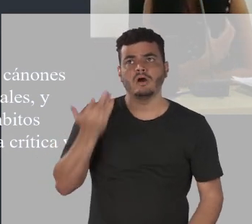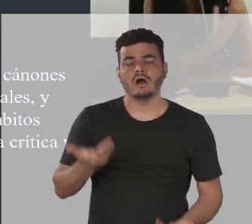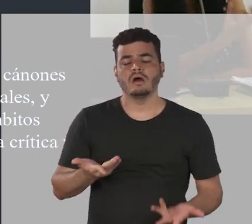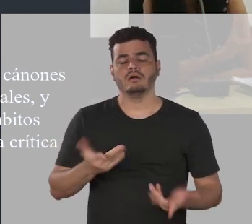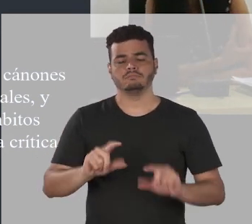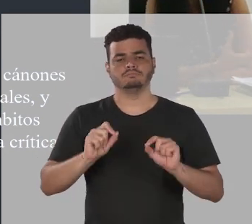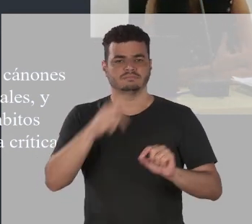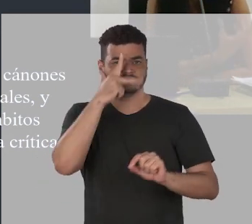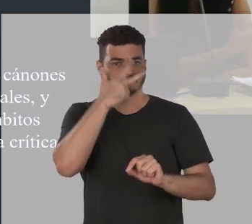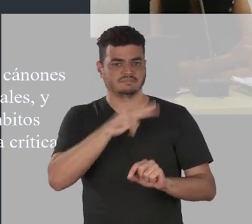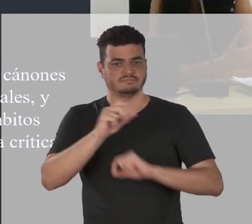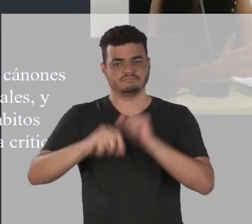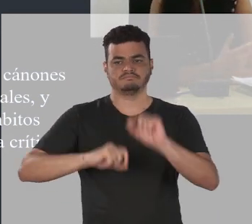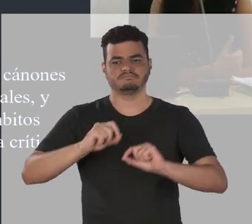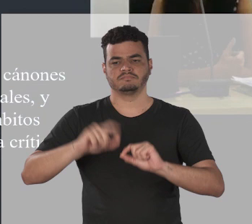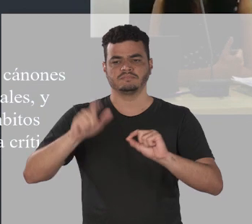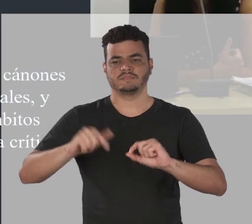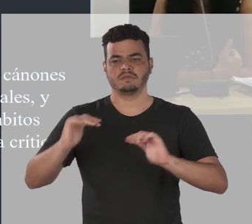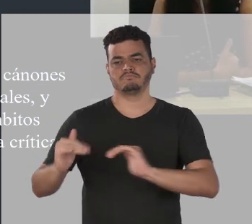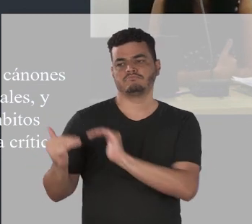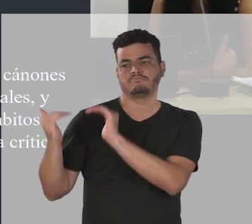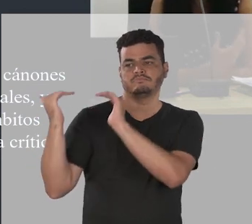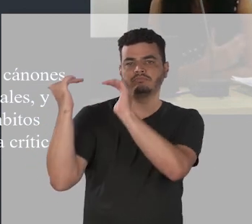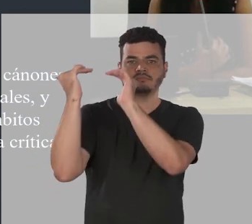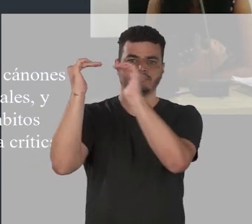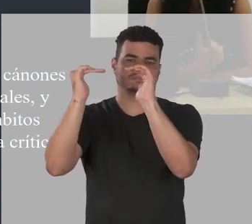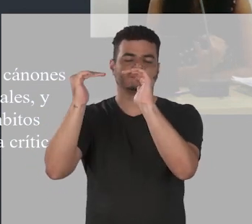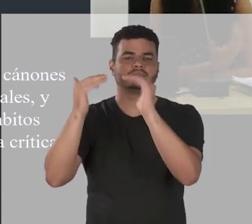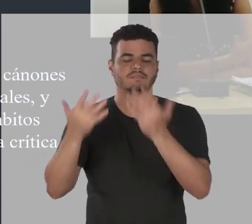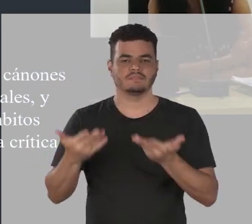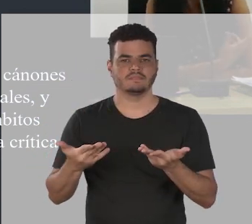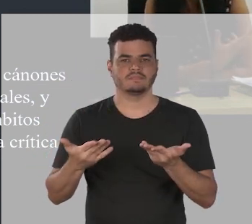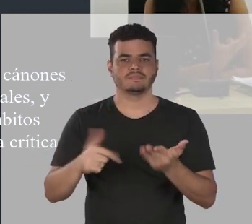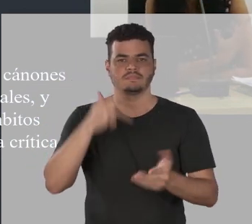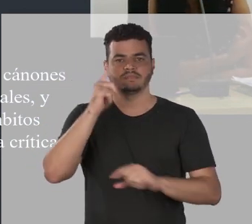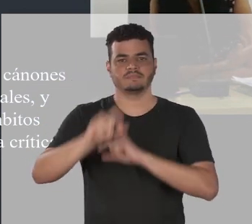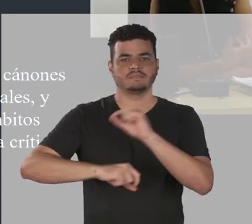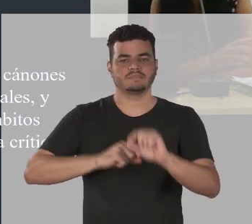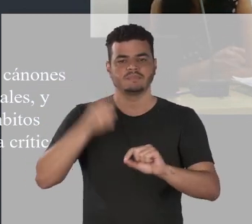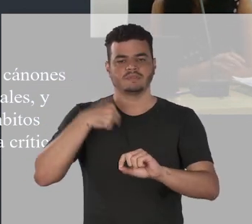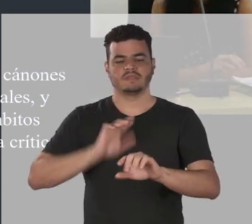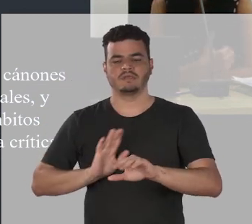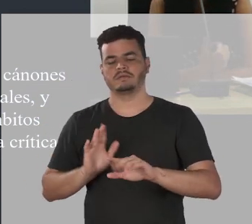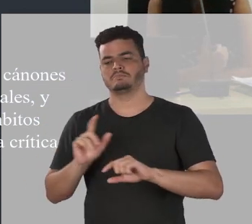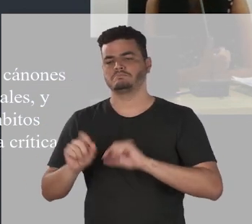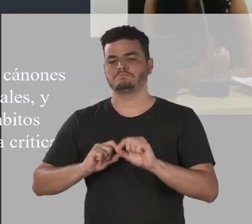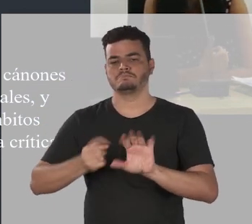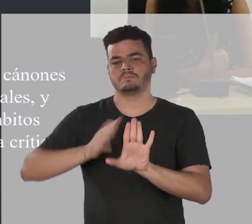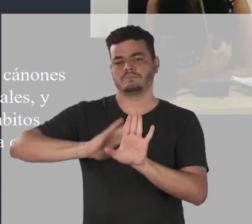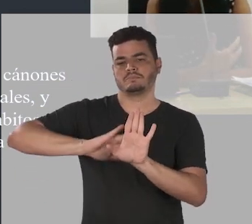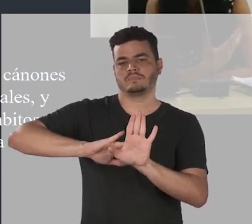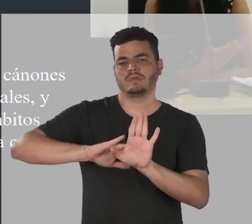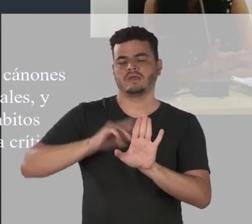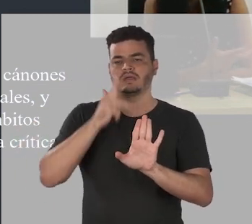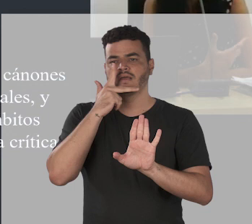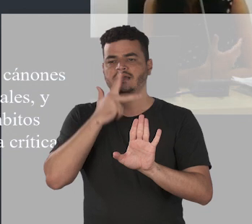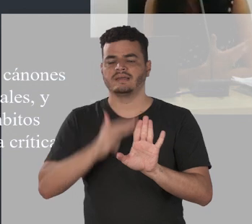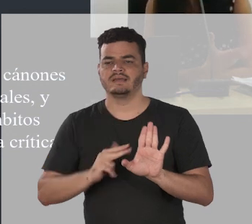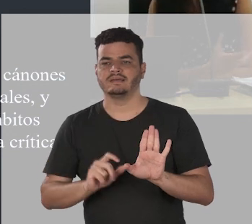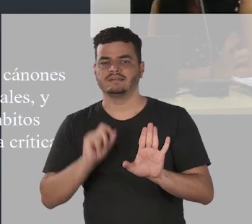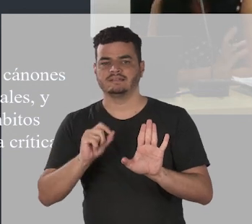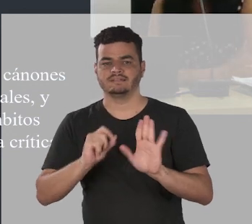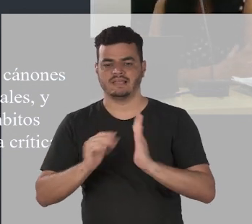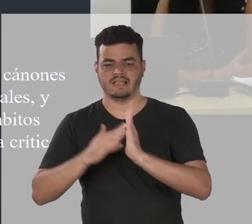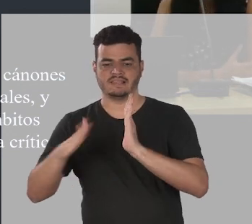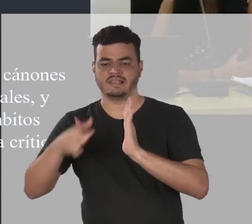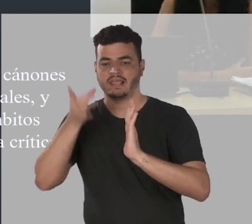este privilegiado, né? E isto, de alguma maneira, minado, né? Tudo que tem a